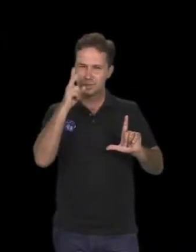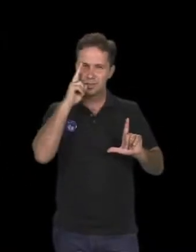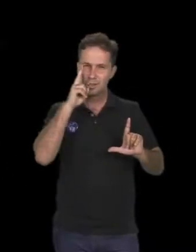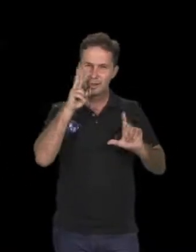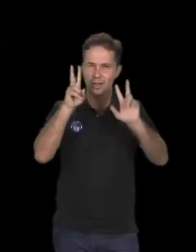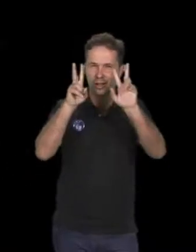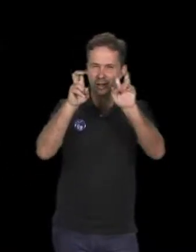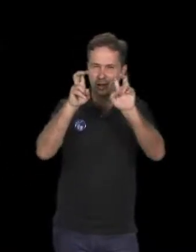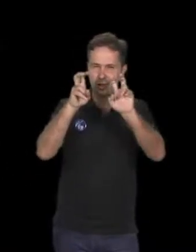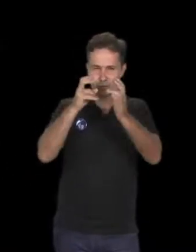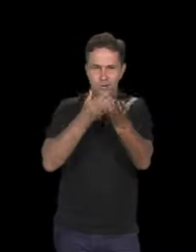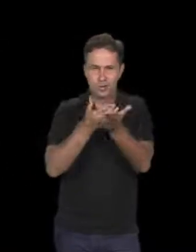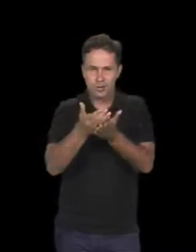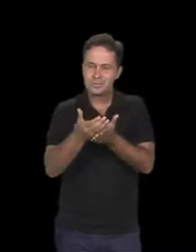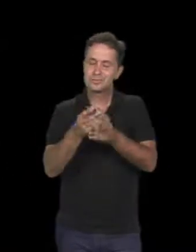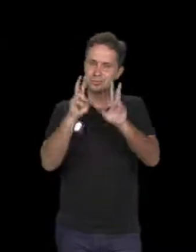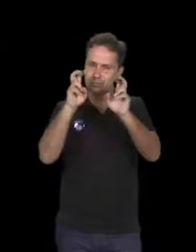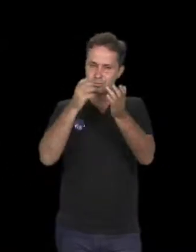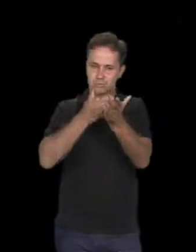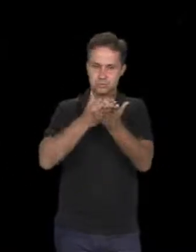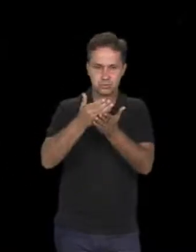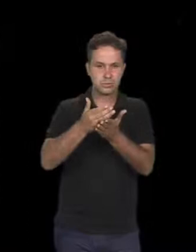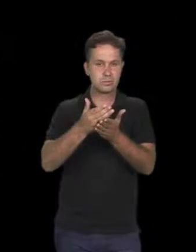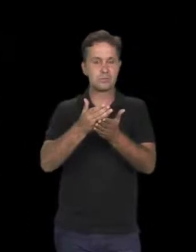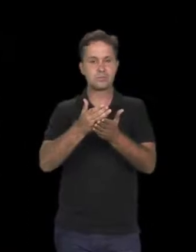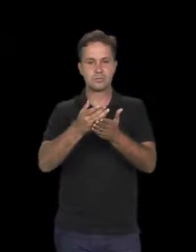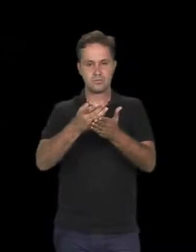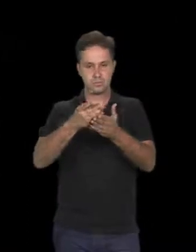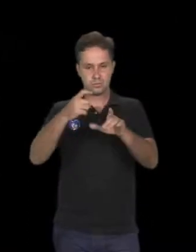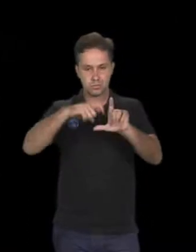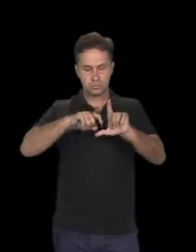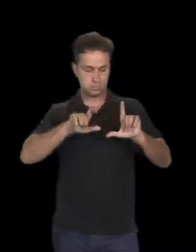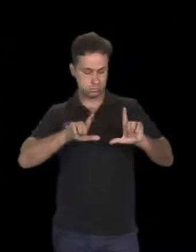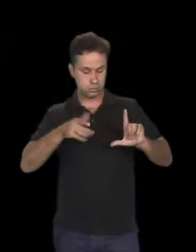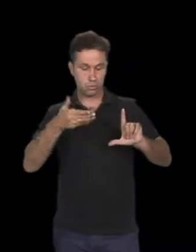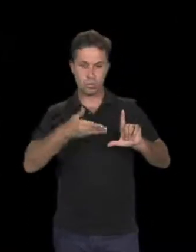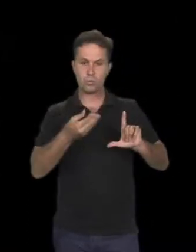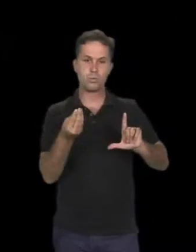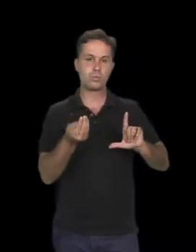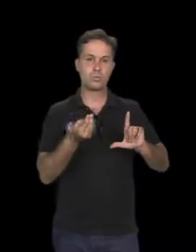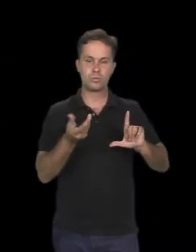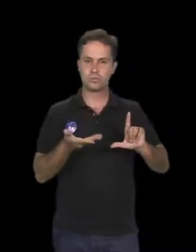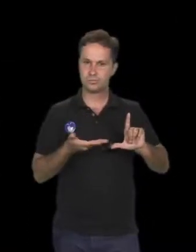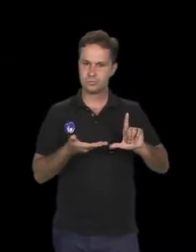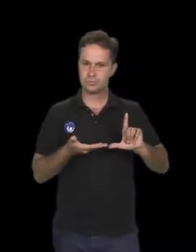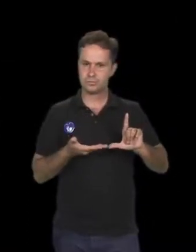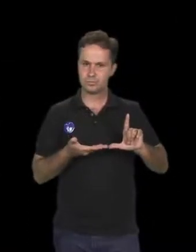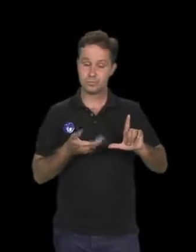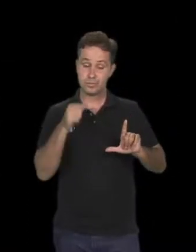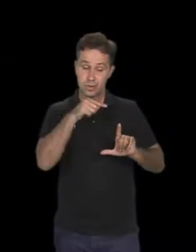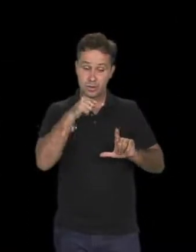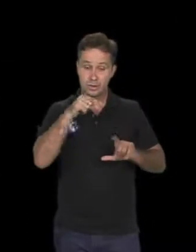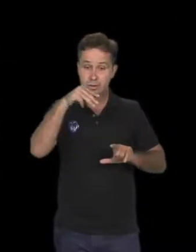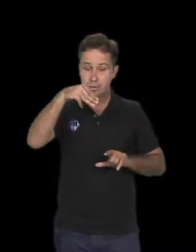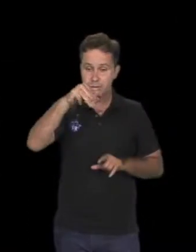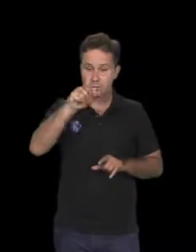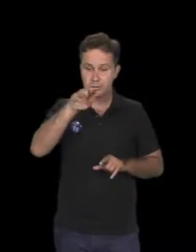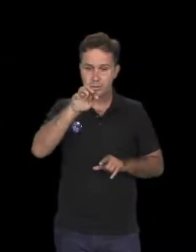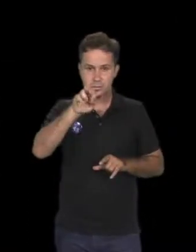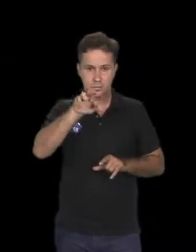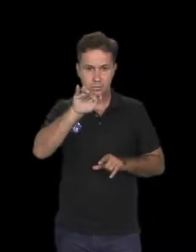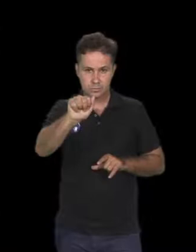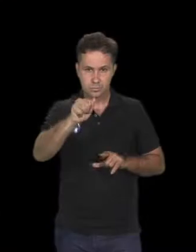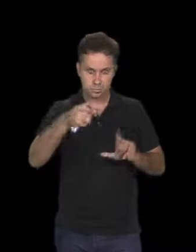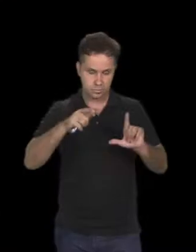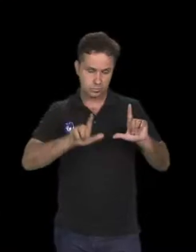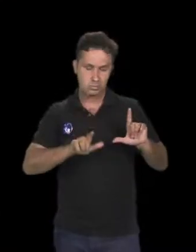bloco, é uma matéria que de certa maneira, o perfil de um médico do SUS no Rio de Janeiro